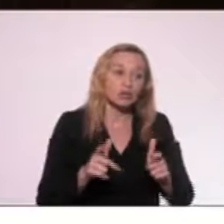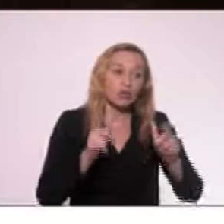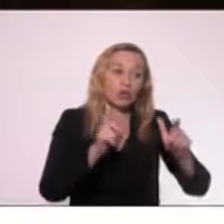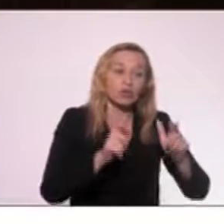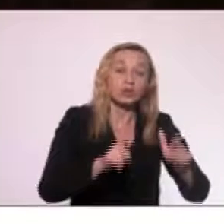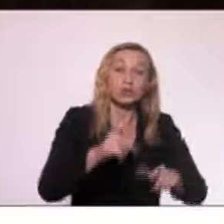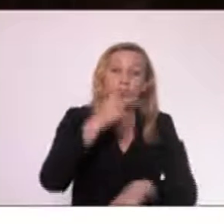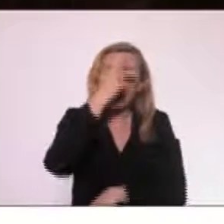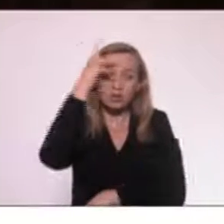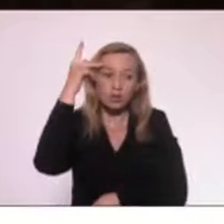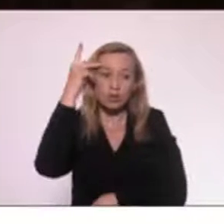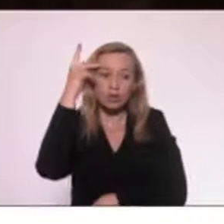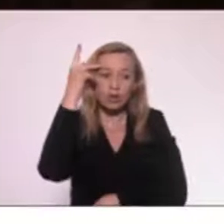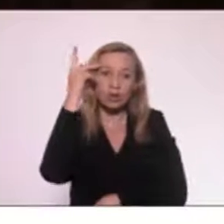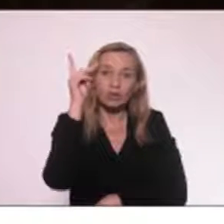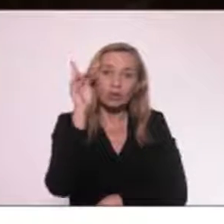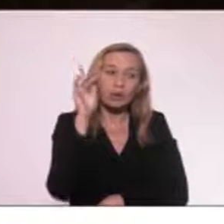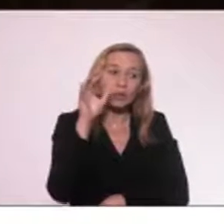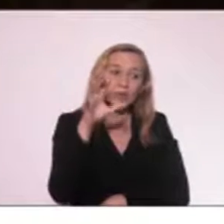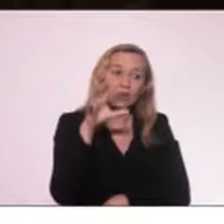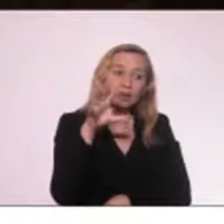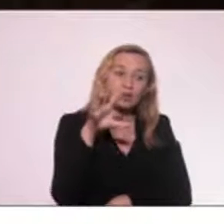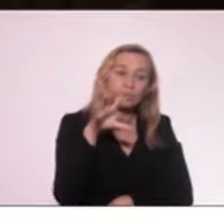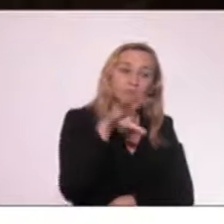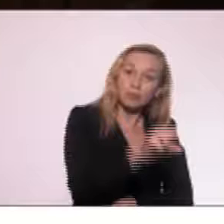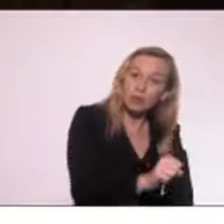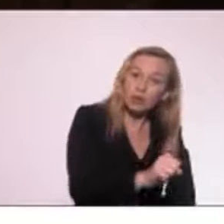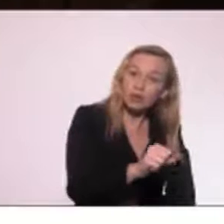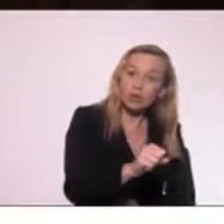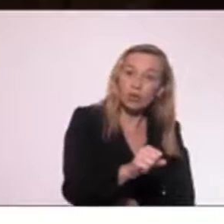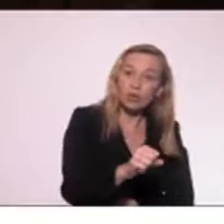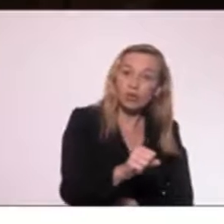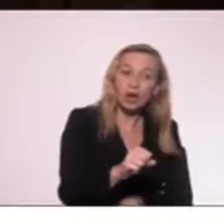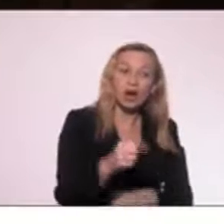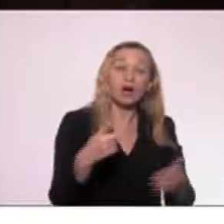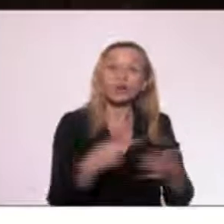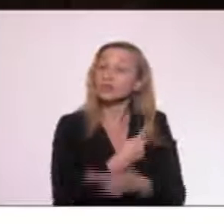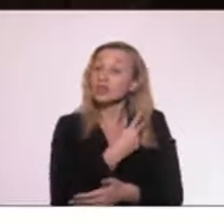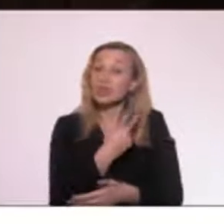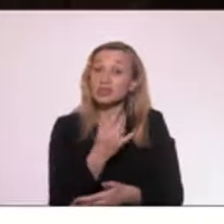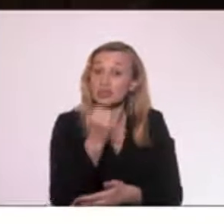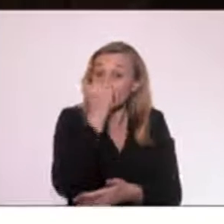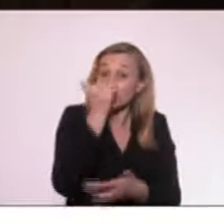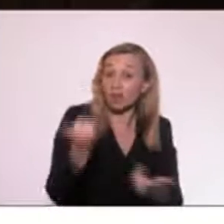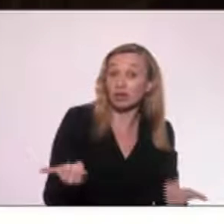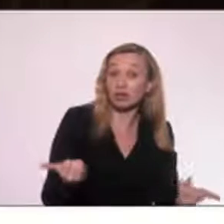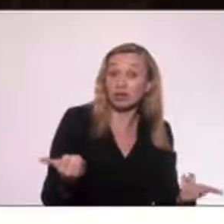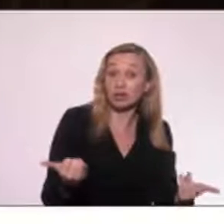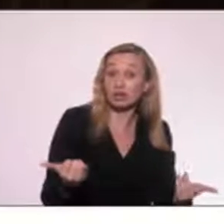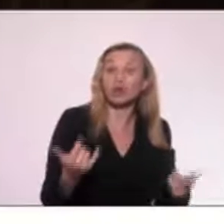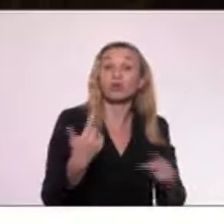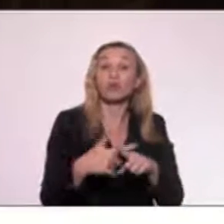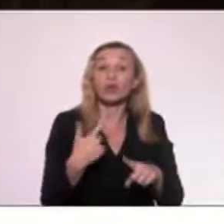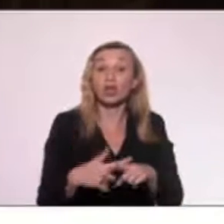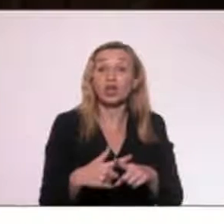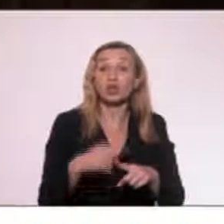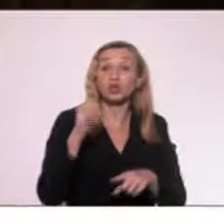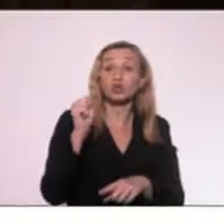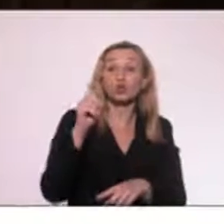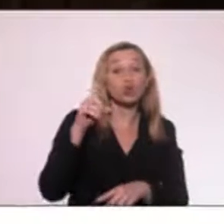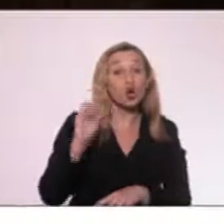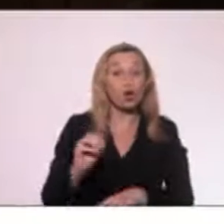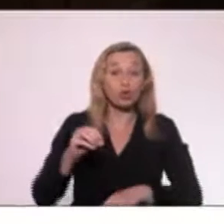um grande escorregamento. Por quê? Porque geologicamente, aquele manto de solo